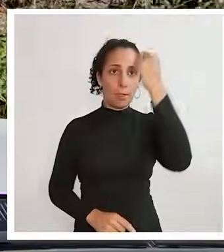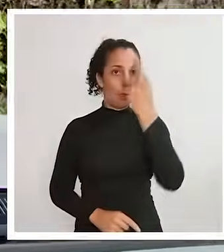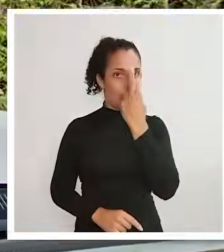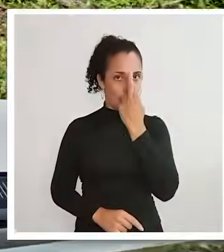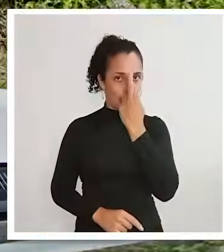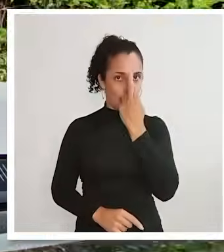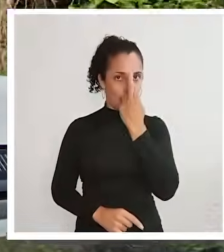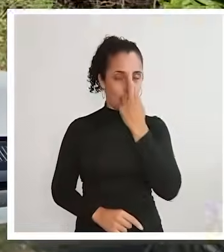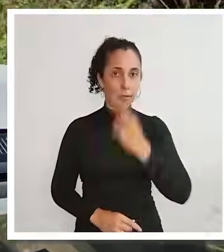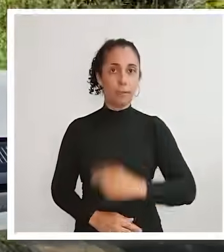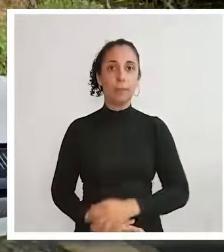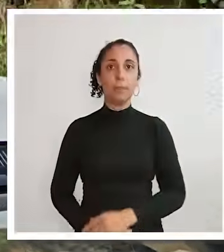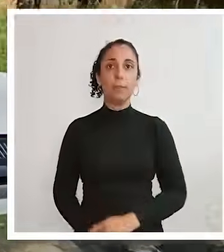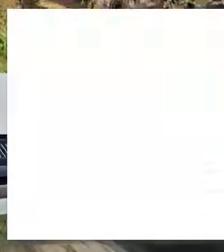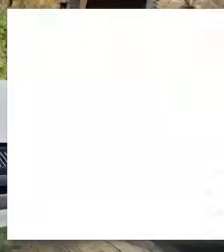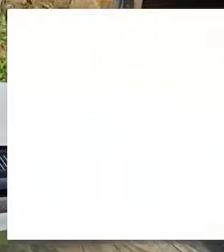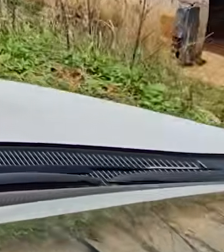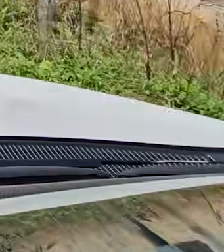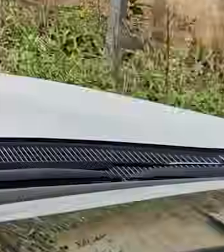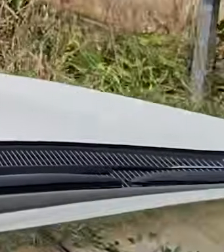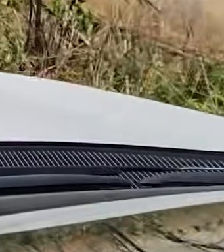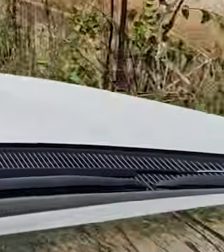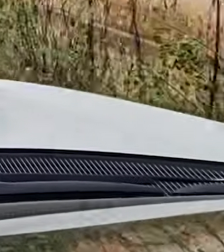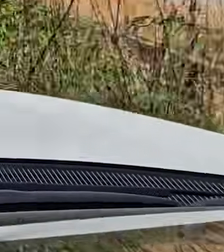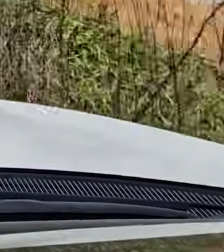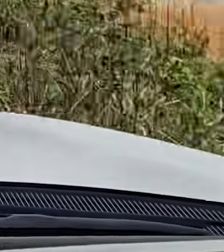Santa Rita de Cássia.